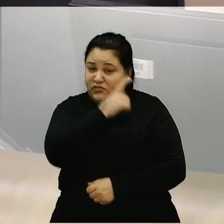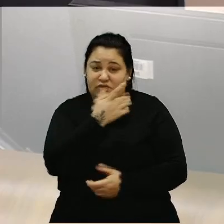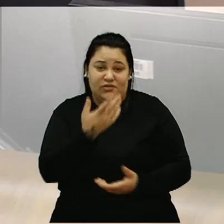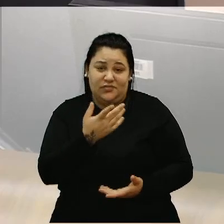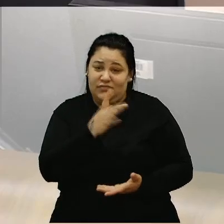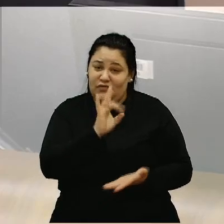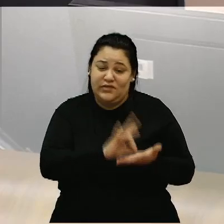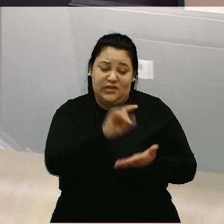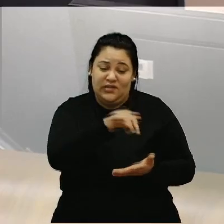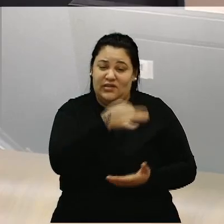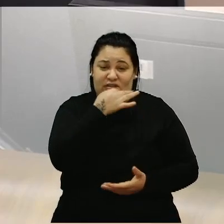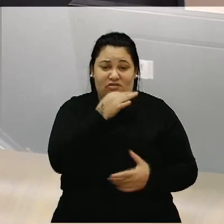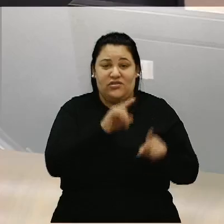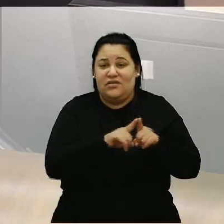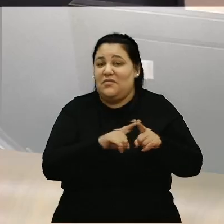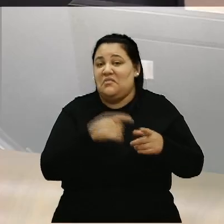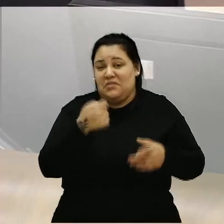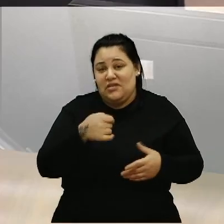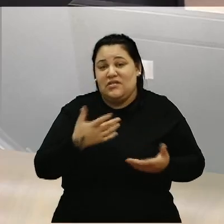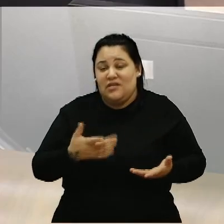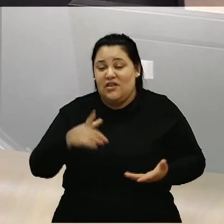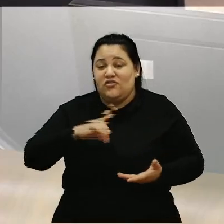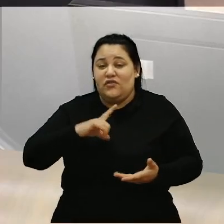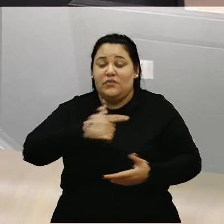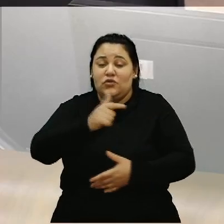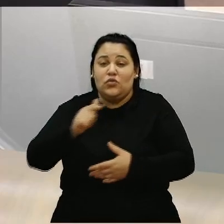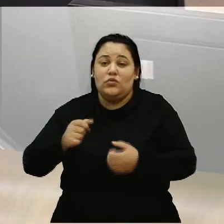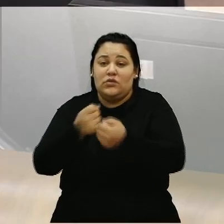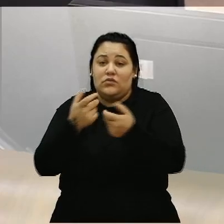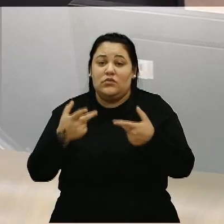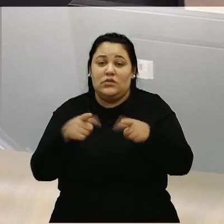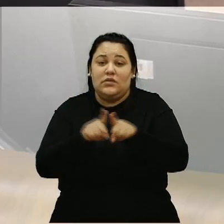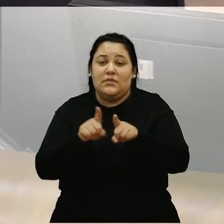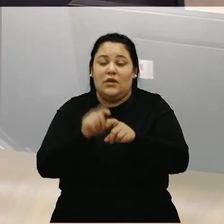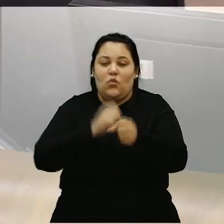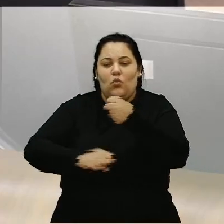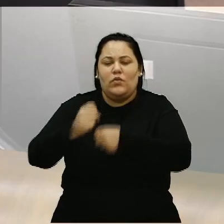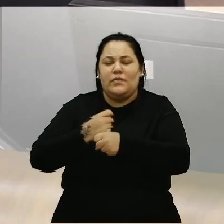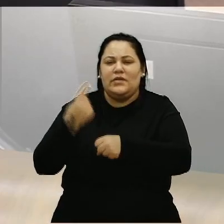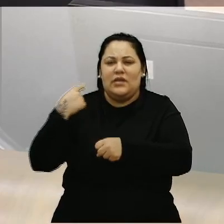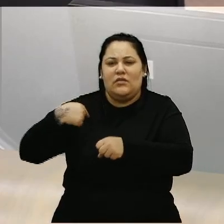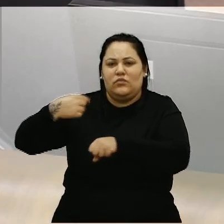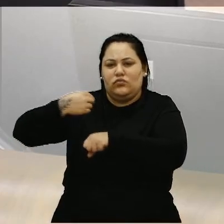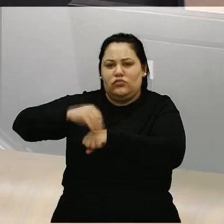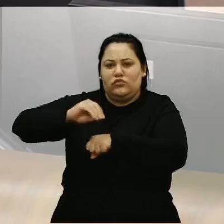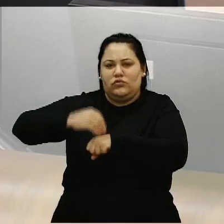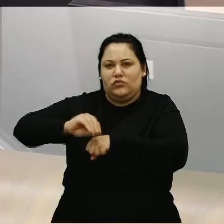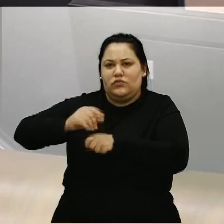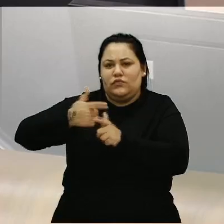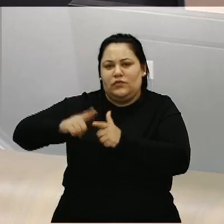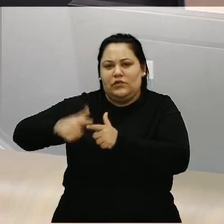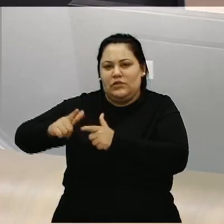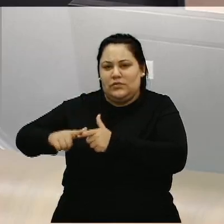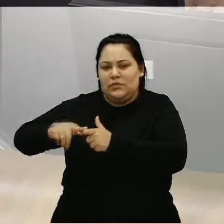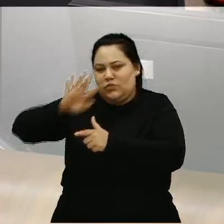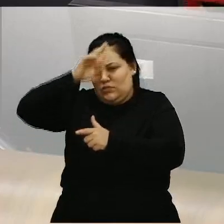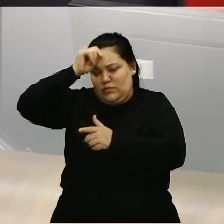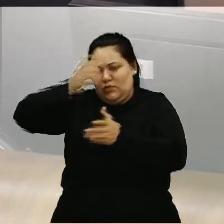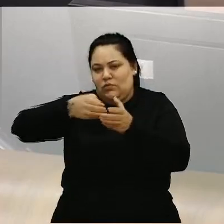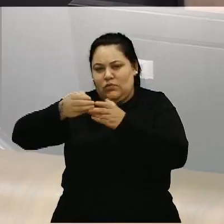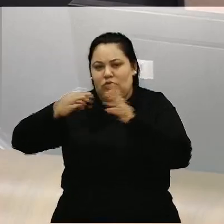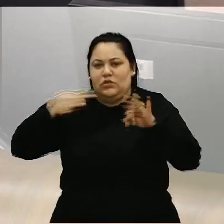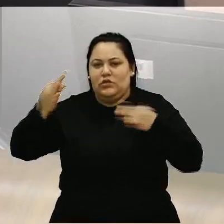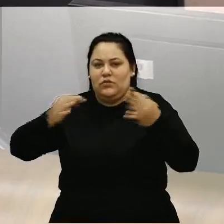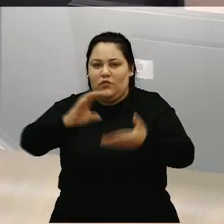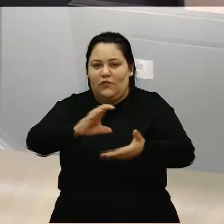Sul, né? Tivemos uma outra situação, o ano passado eu sugeri, inclusive, a criação do financiamento municipal de turismo com